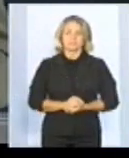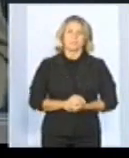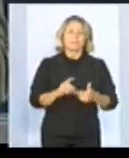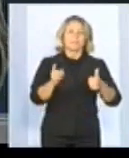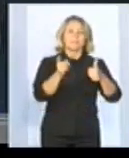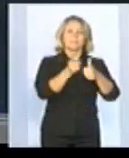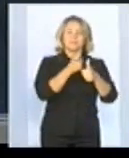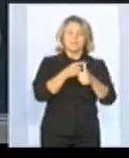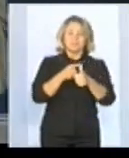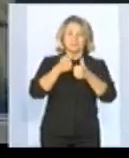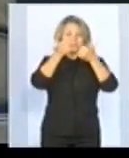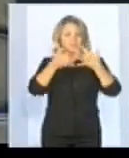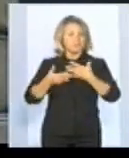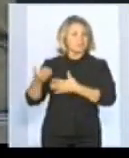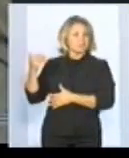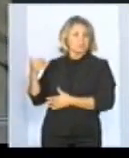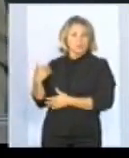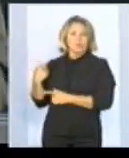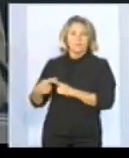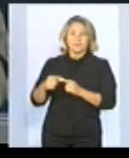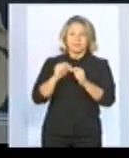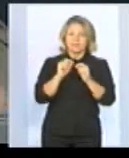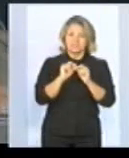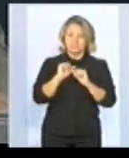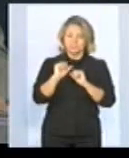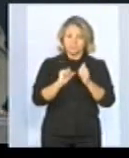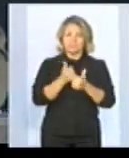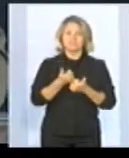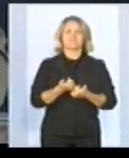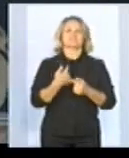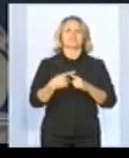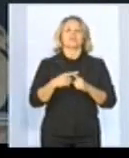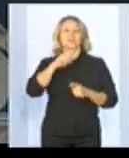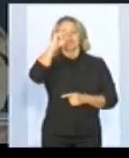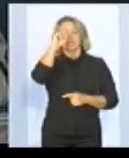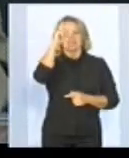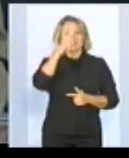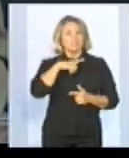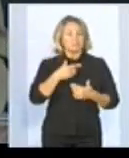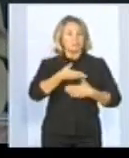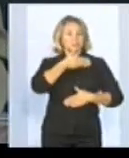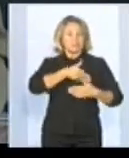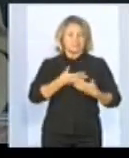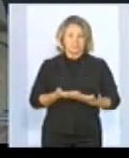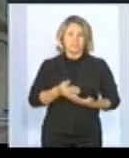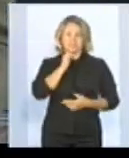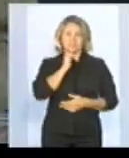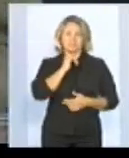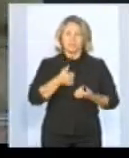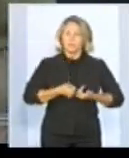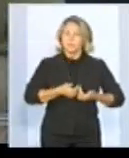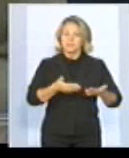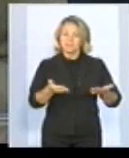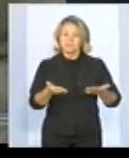Primeiro, o modelo anterior, né, o porquê de fazer uma liberalização, qual é a ideia por trás disso. O mercado estava fechado